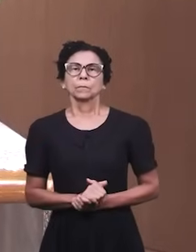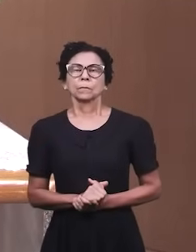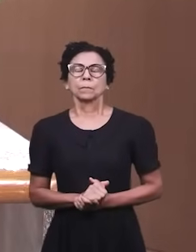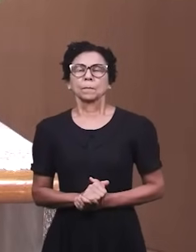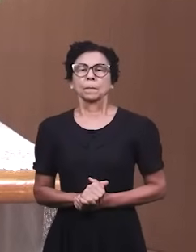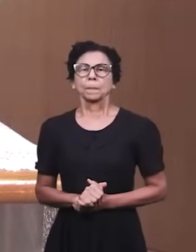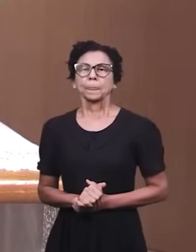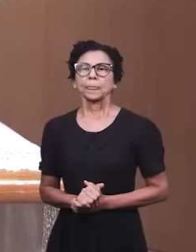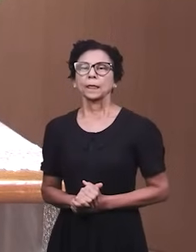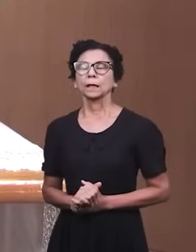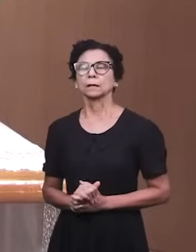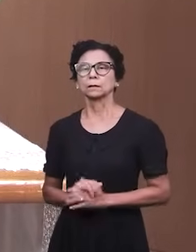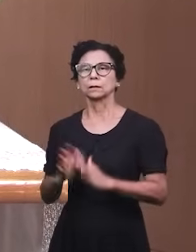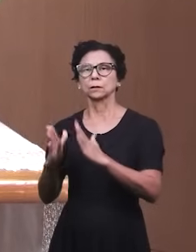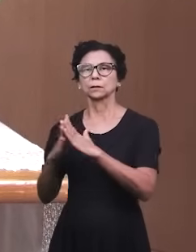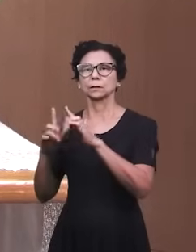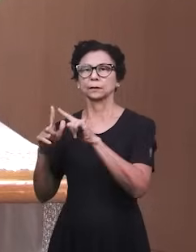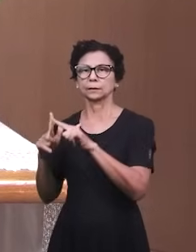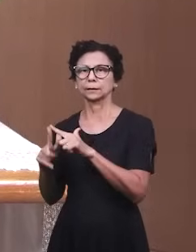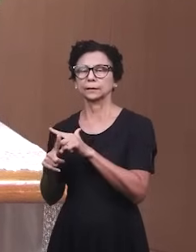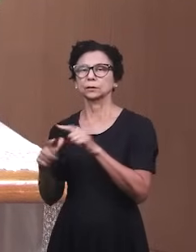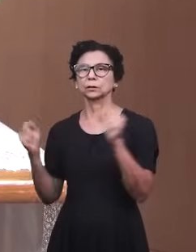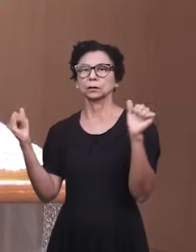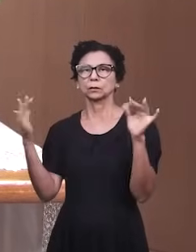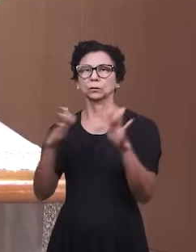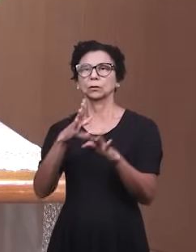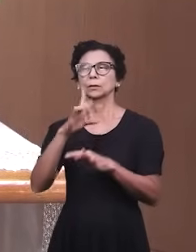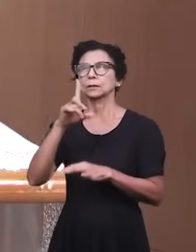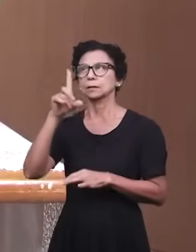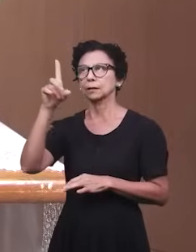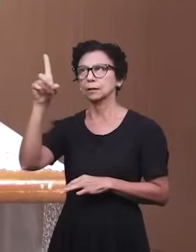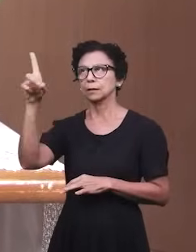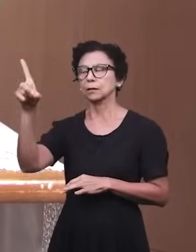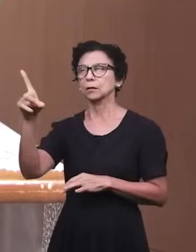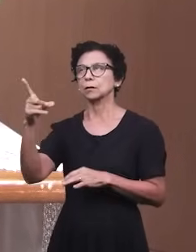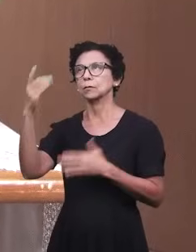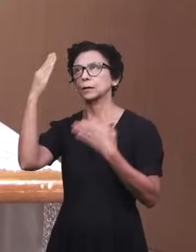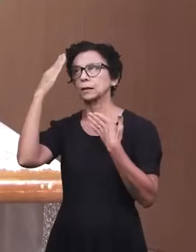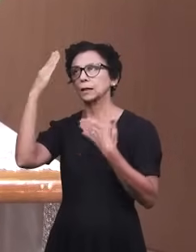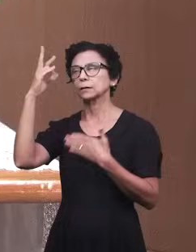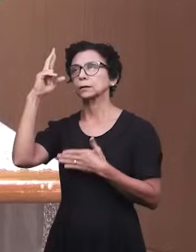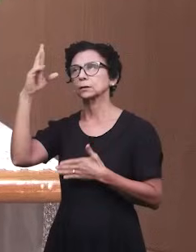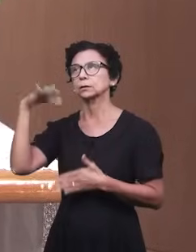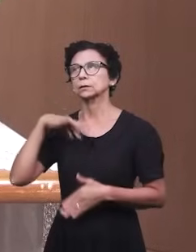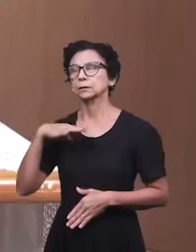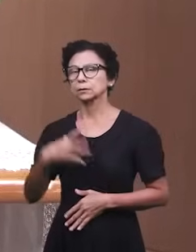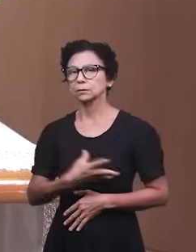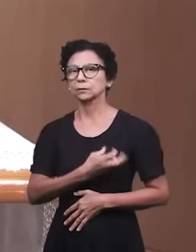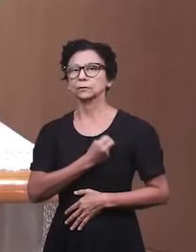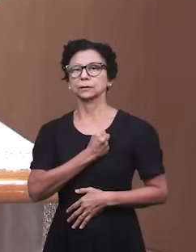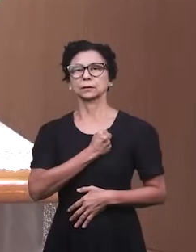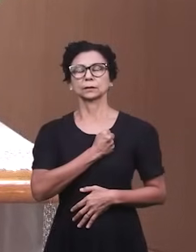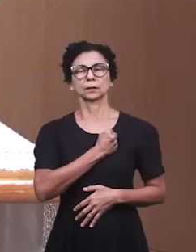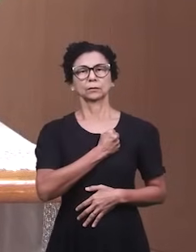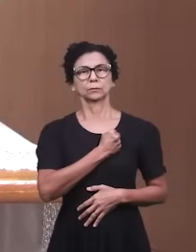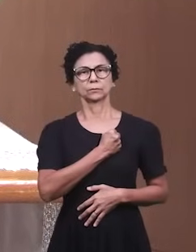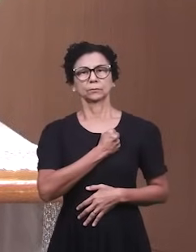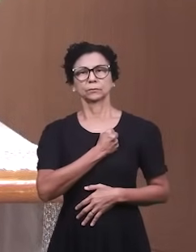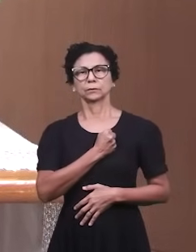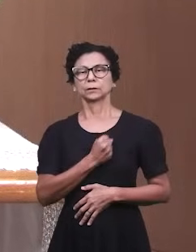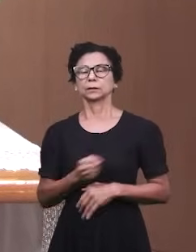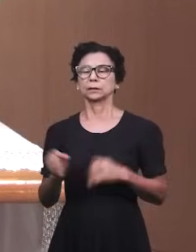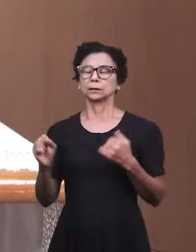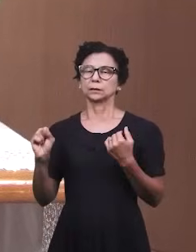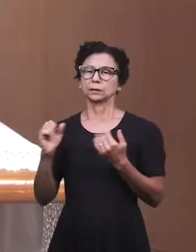Igreja glorifica o Senhor pela sua salvação. Cantai-lhe, a Igreja em todos os momentos,